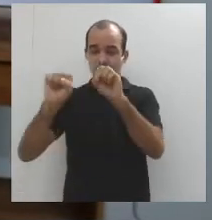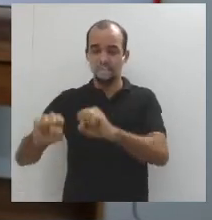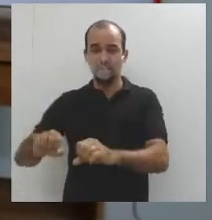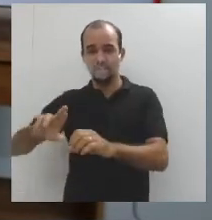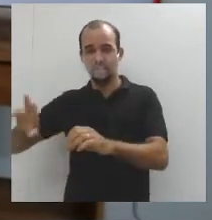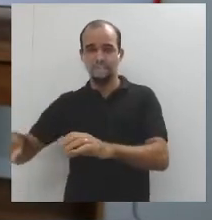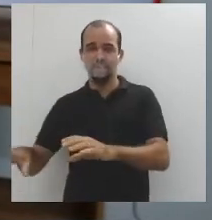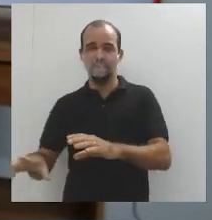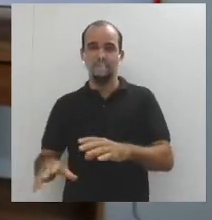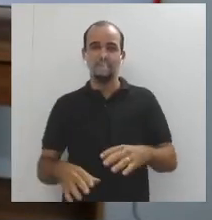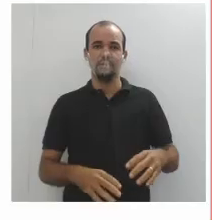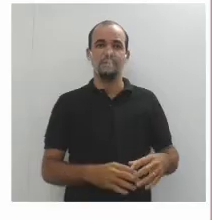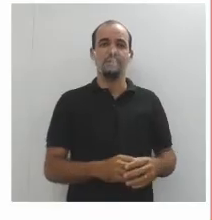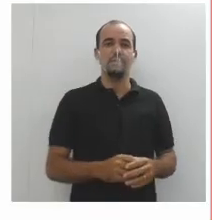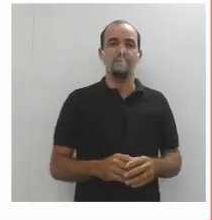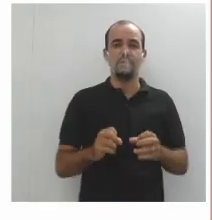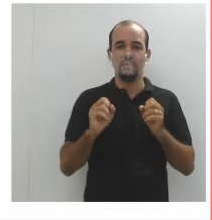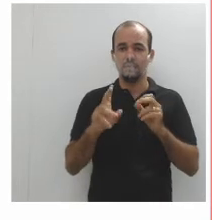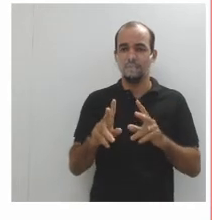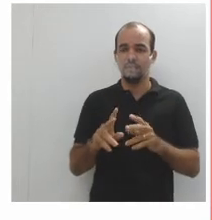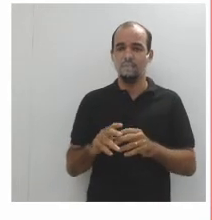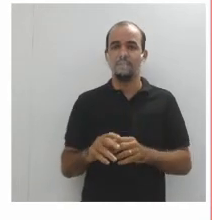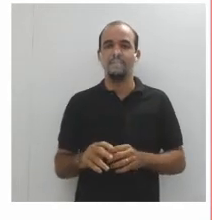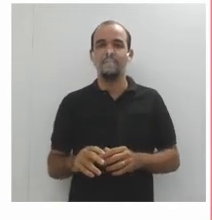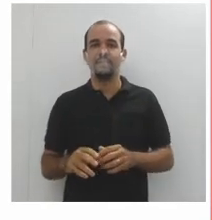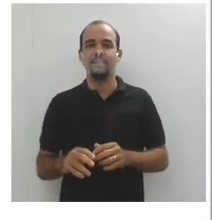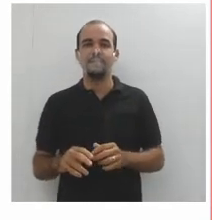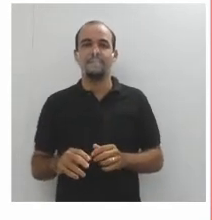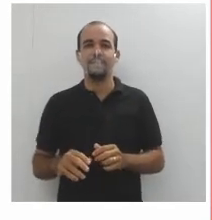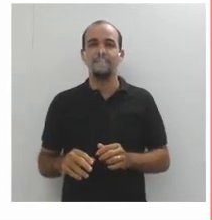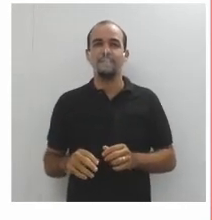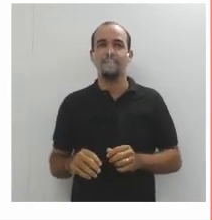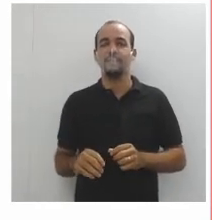diferente. Corta para o slide.